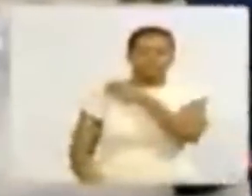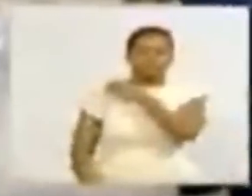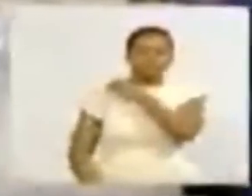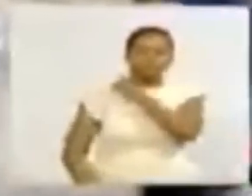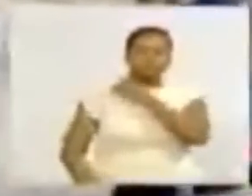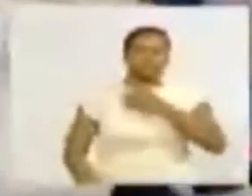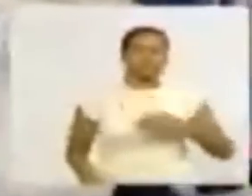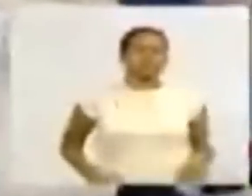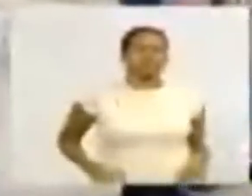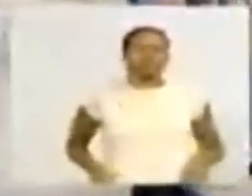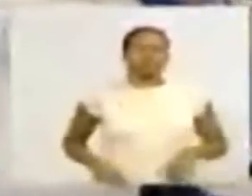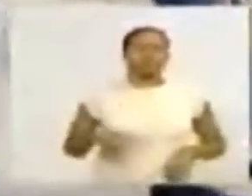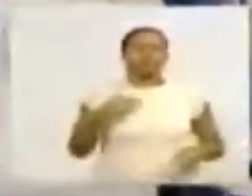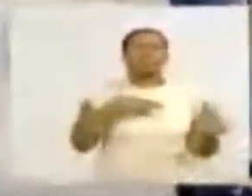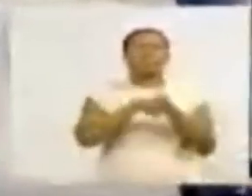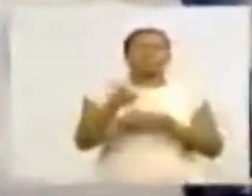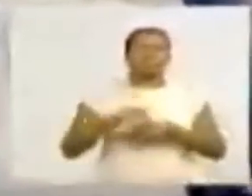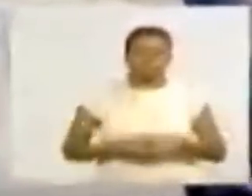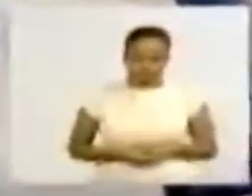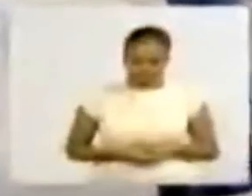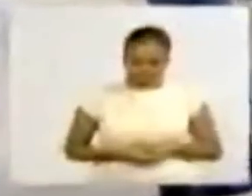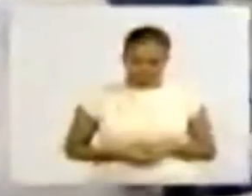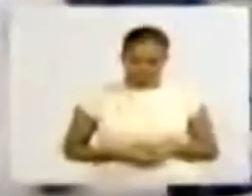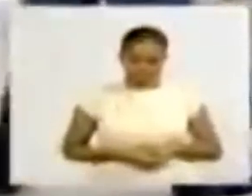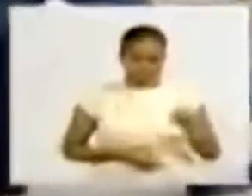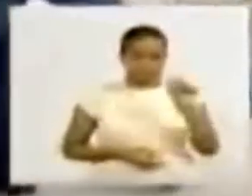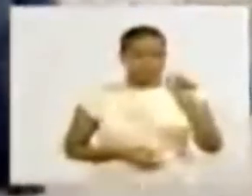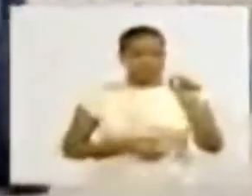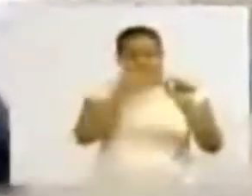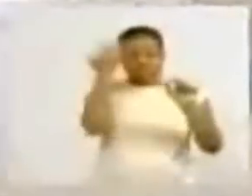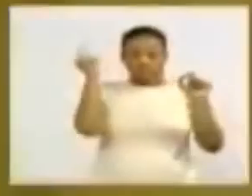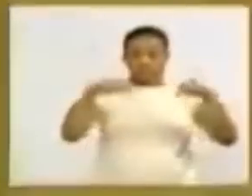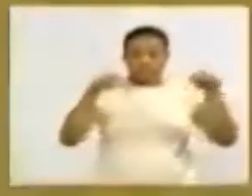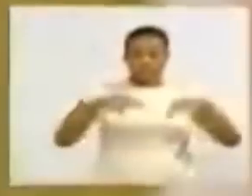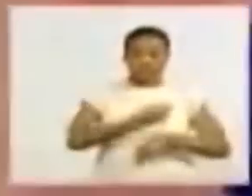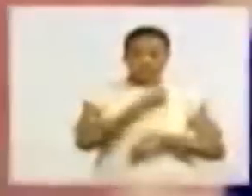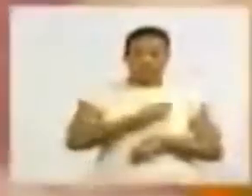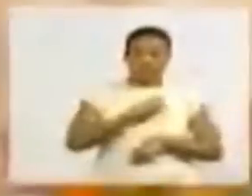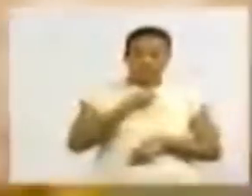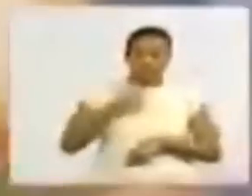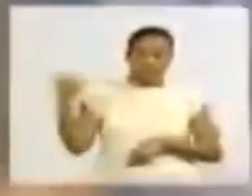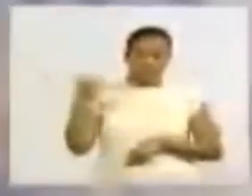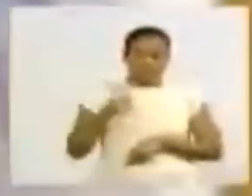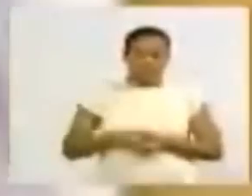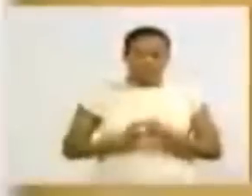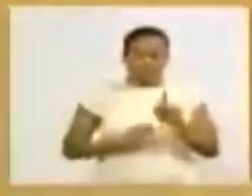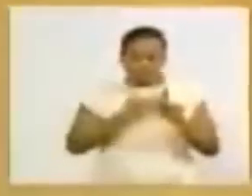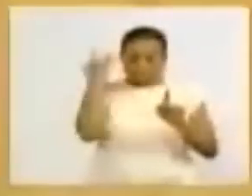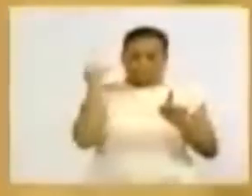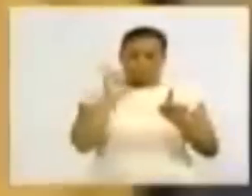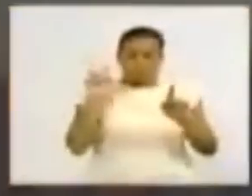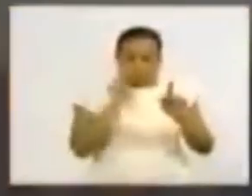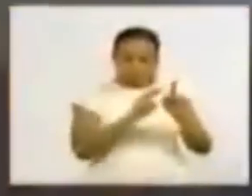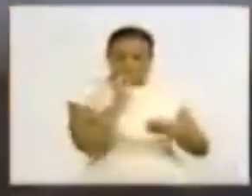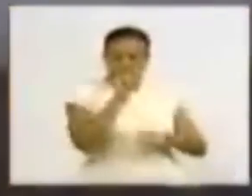Quem aqui, eu desafio? Quem aqui, em algum momento da vida, ouviu esse desaforo? Alguém olhou